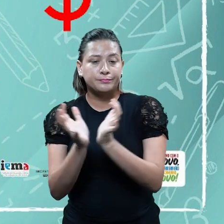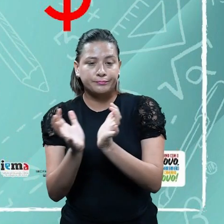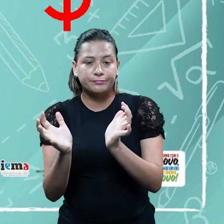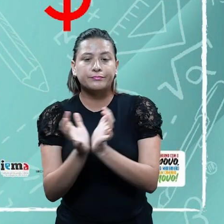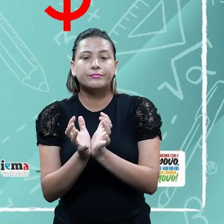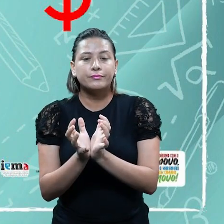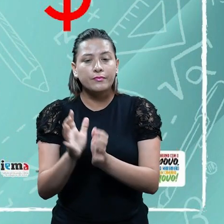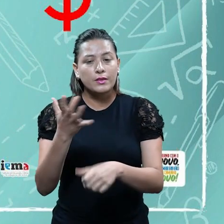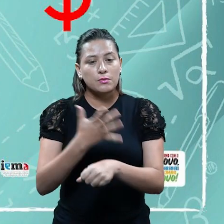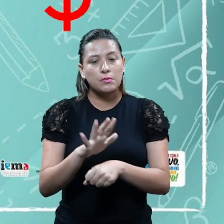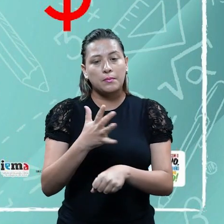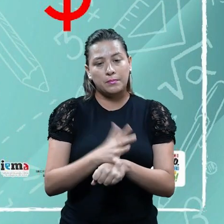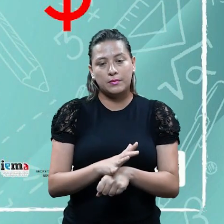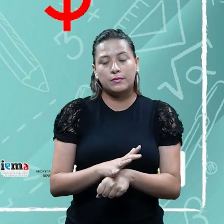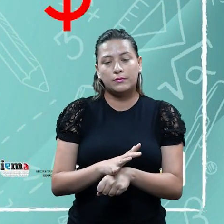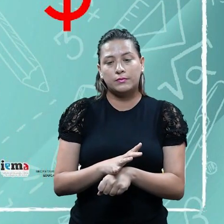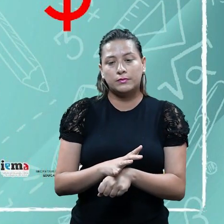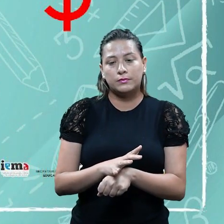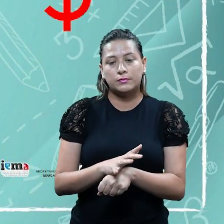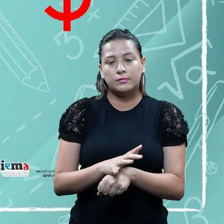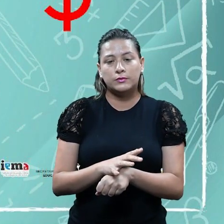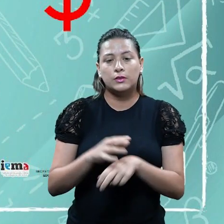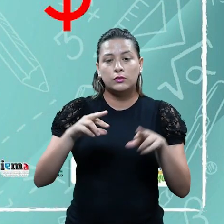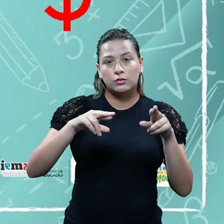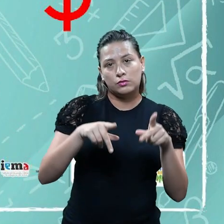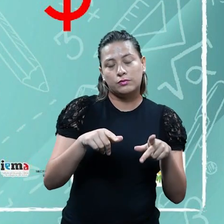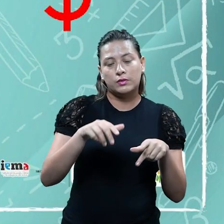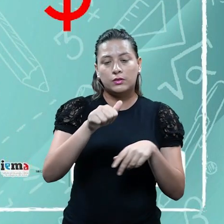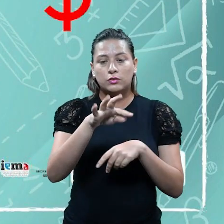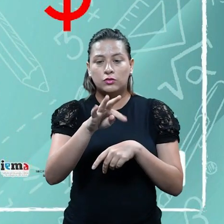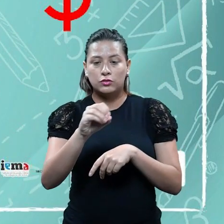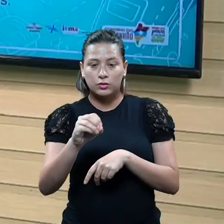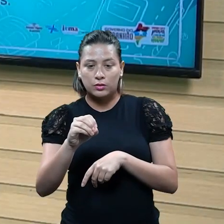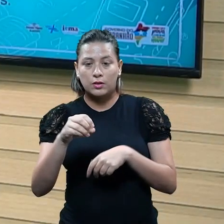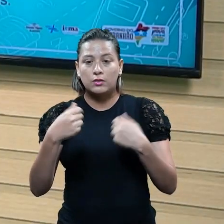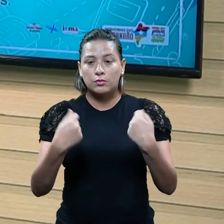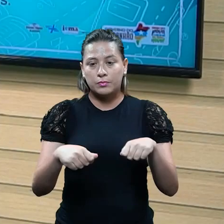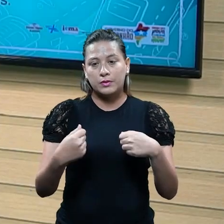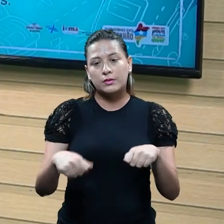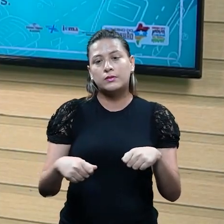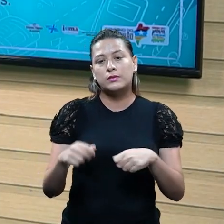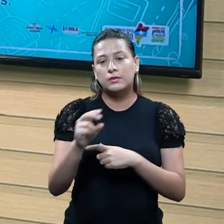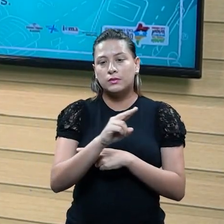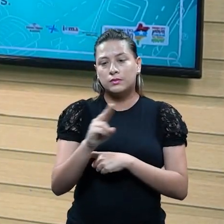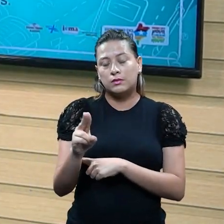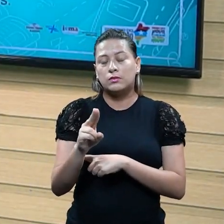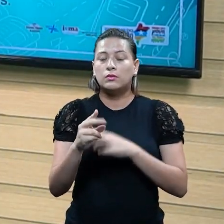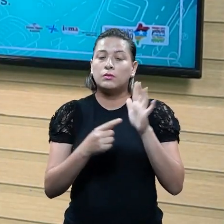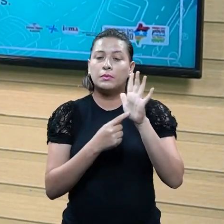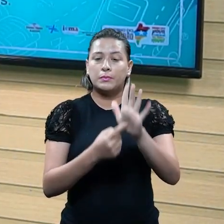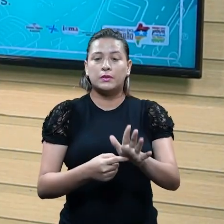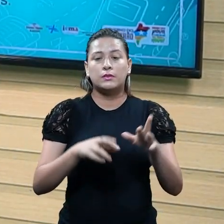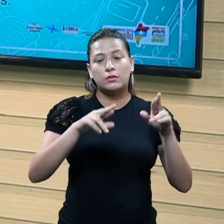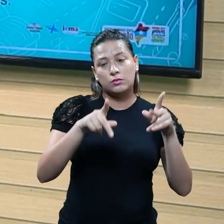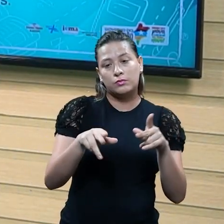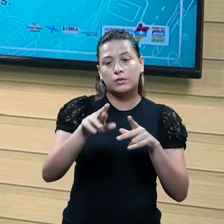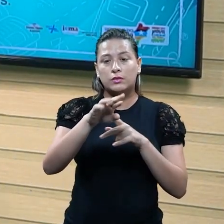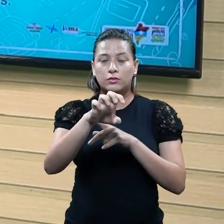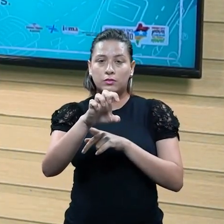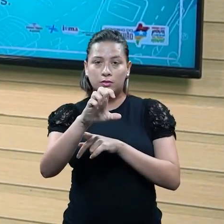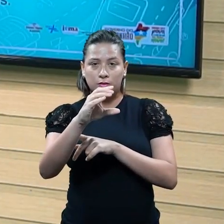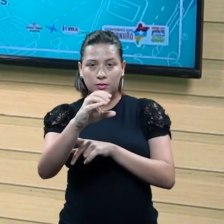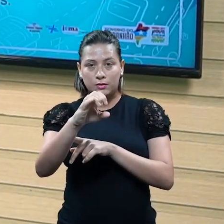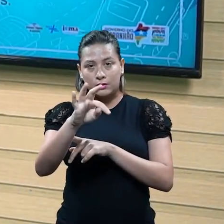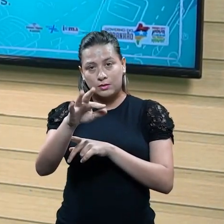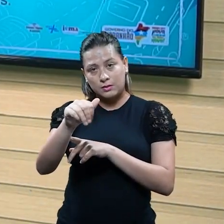o ato cooperado, tais valores devem ser representados como receitas, custos e despesas. Foi bem isso aí que eu quis dizer para vocês. Então, a gente tem